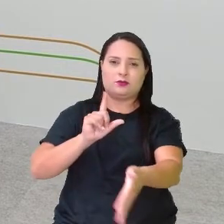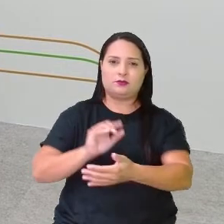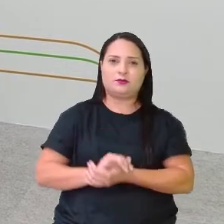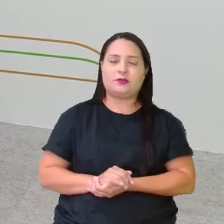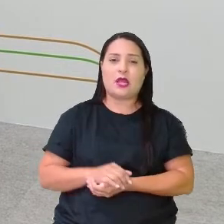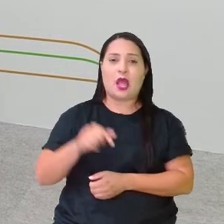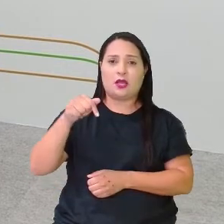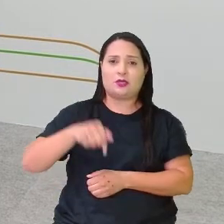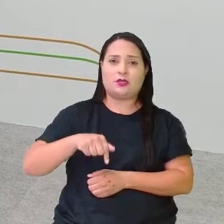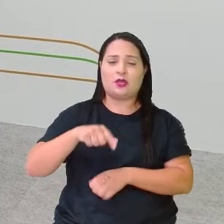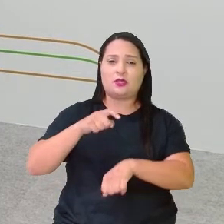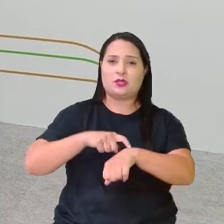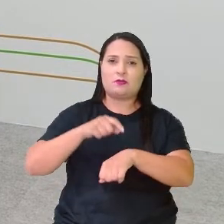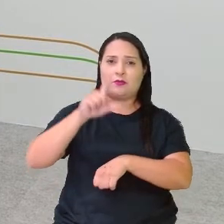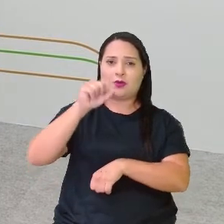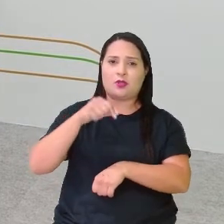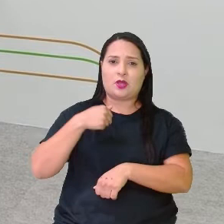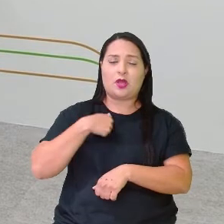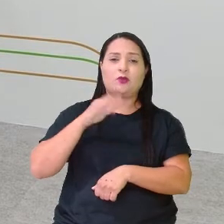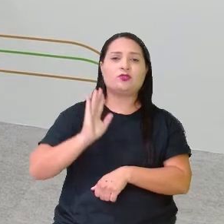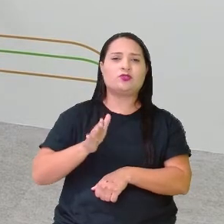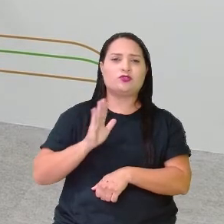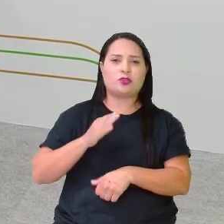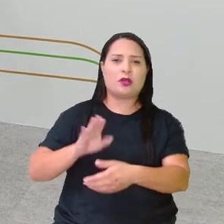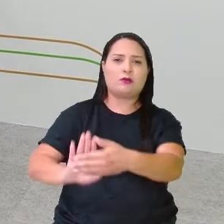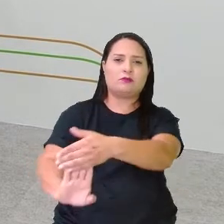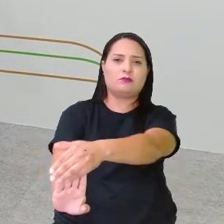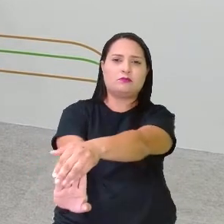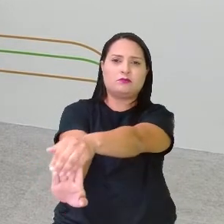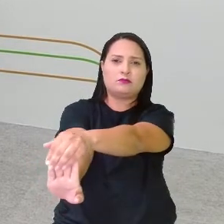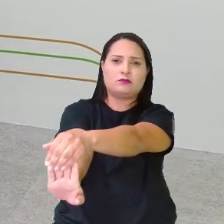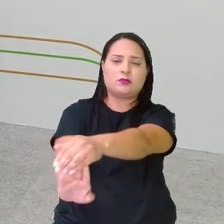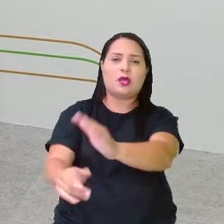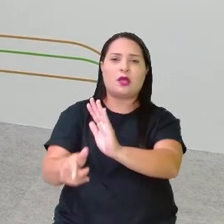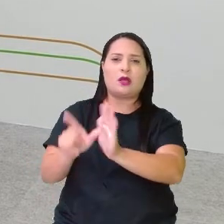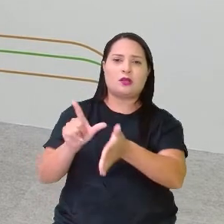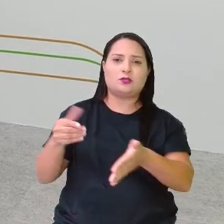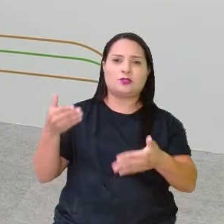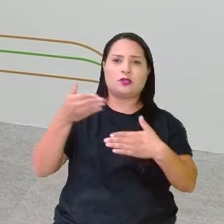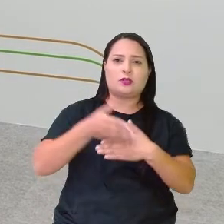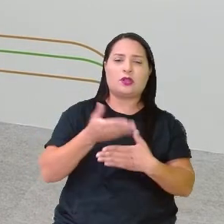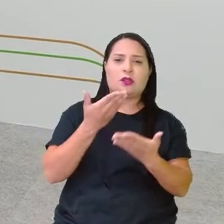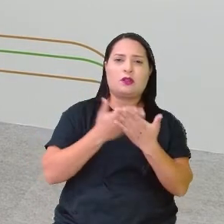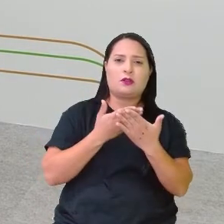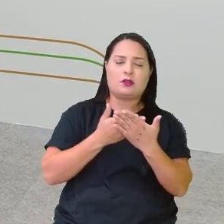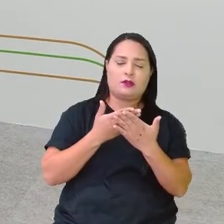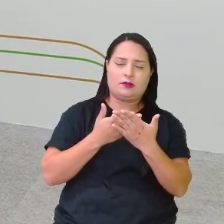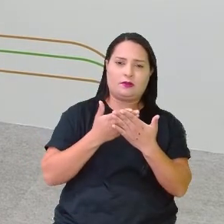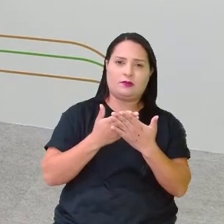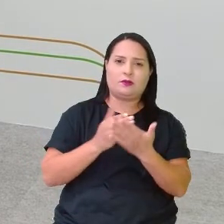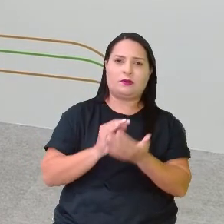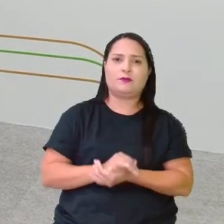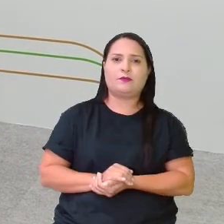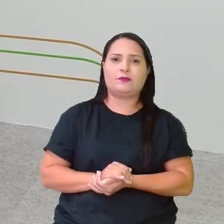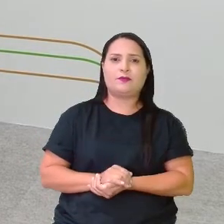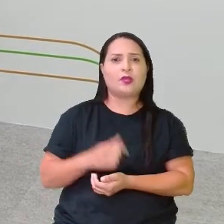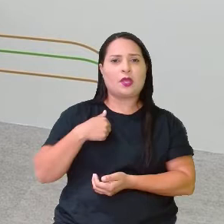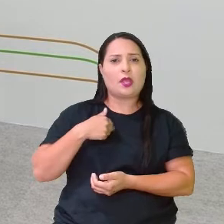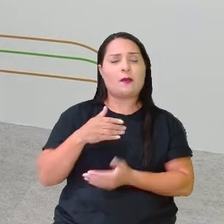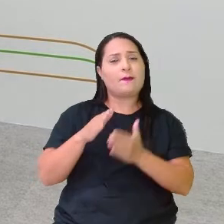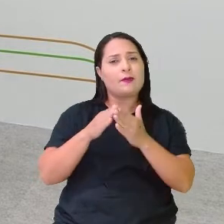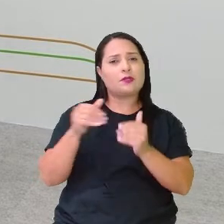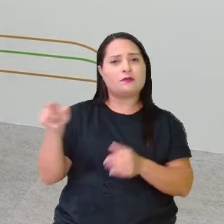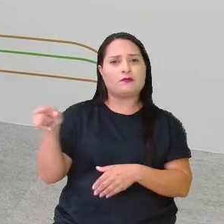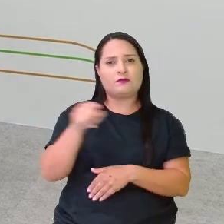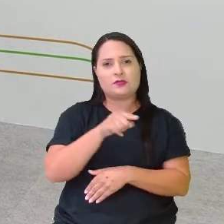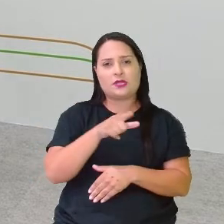tempo menor, eu já fiz o meu alongamento antes de entrar na aula, para poder fazer aqui. E aí eu peço que você